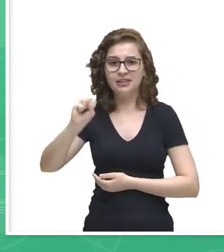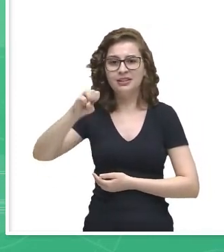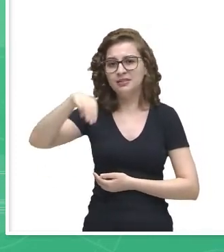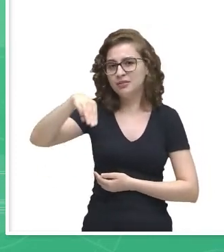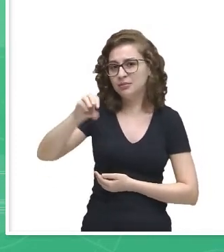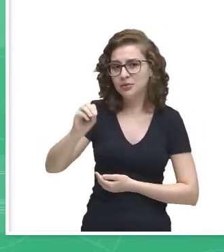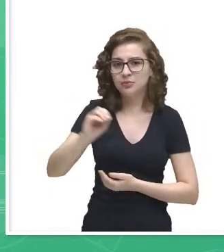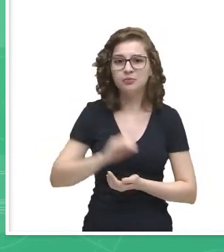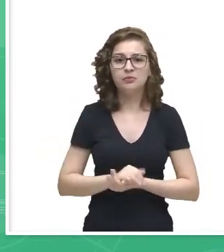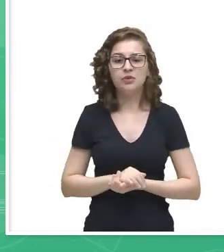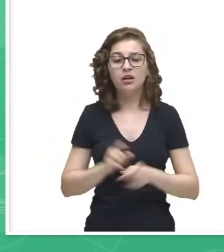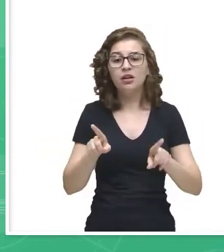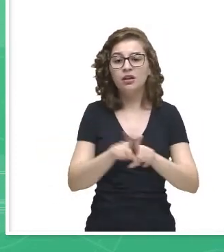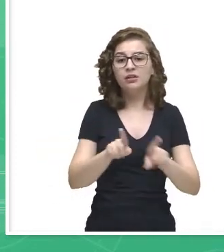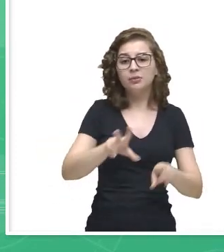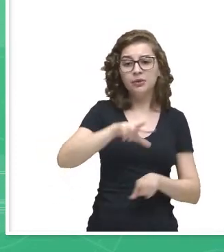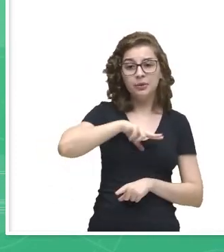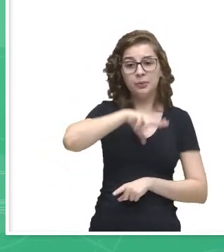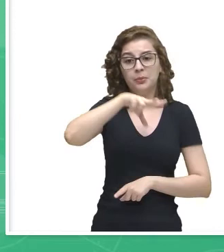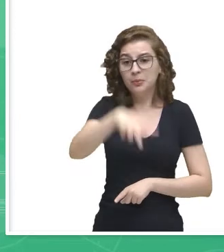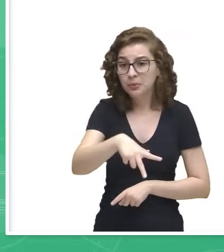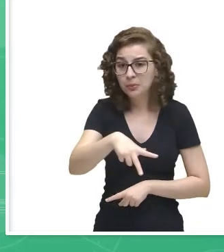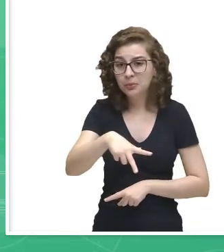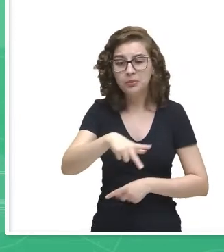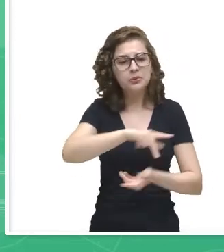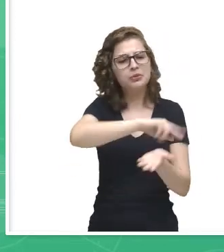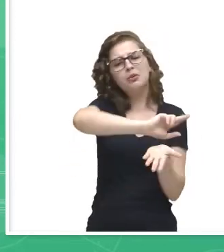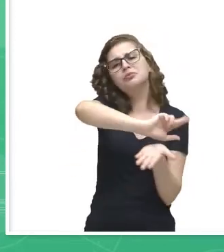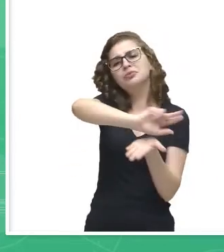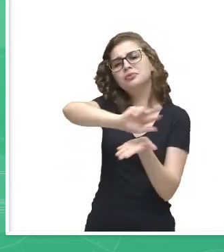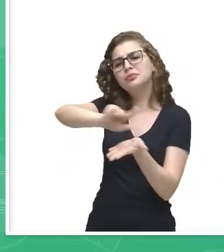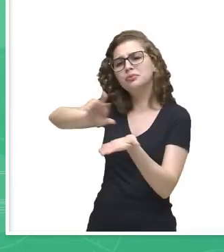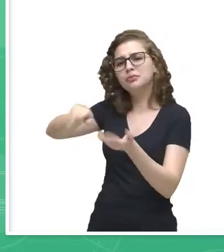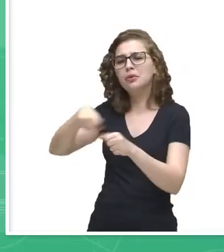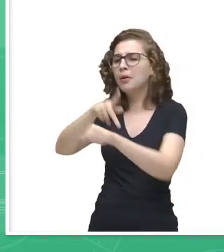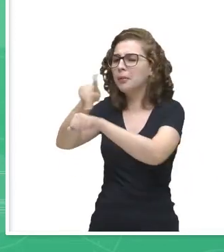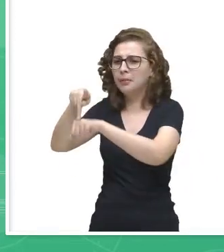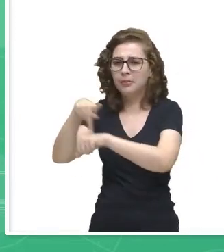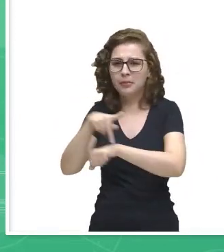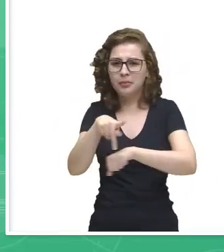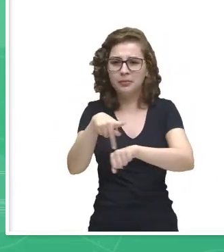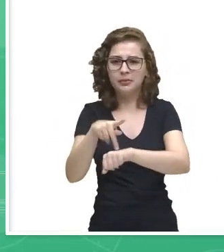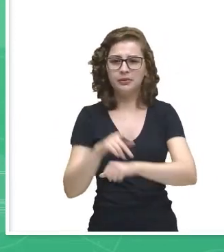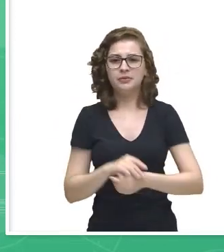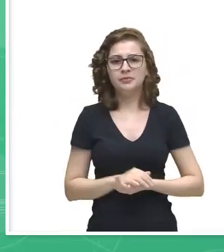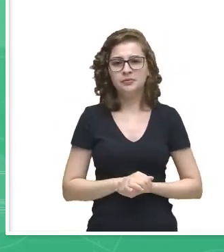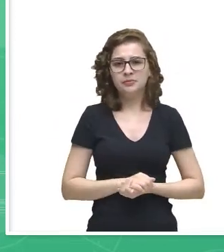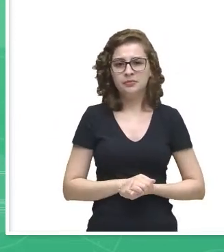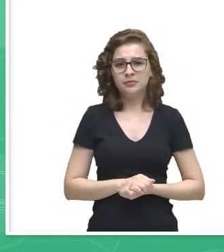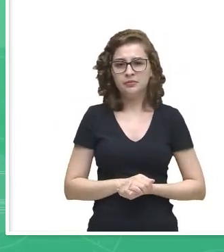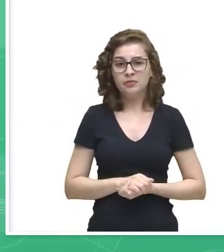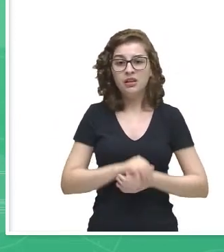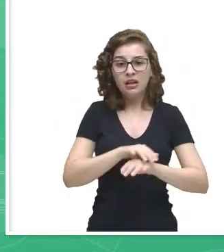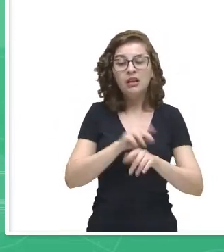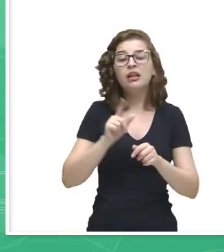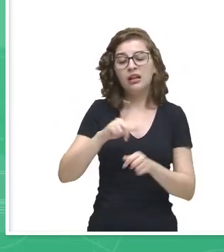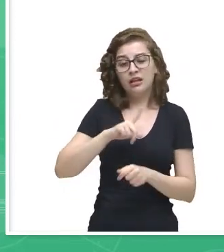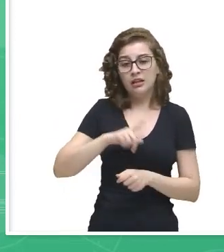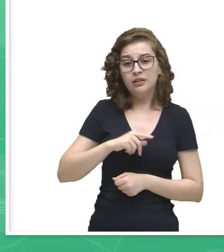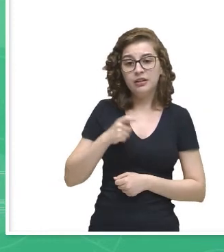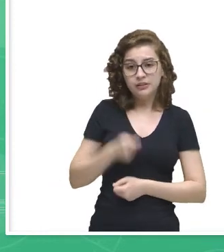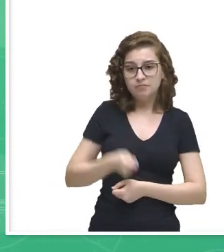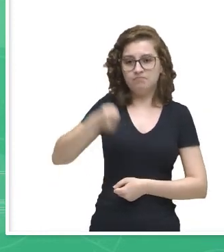em Portugal, enfim, vários outros países a gente vai ver esses regimes totalitários